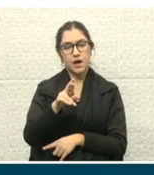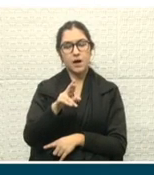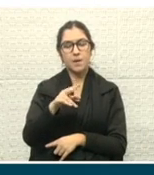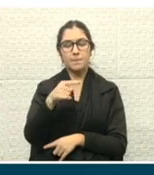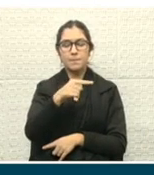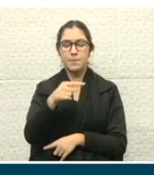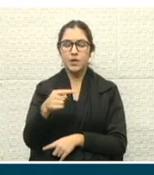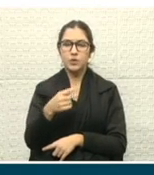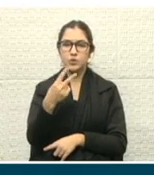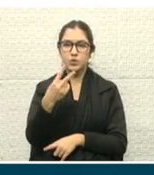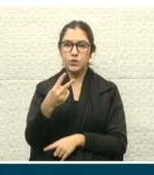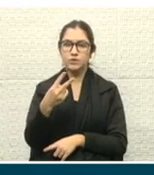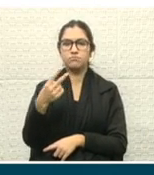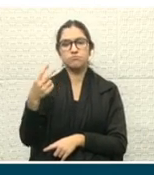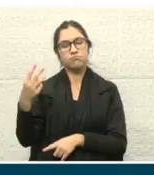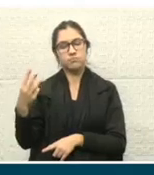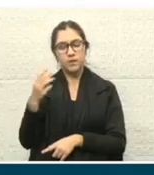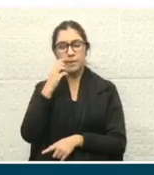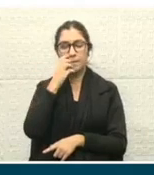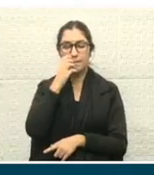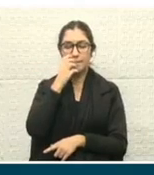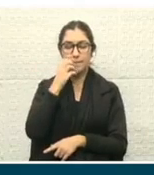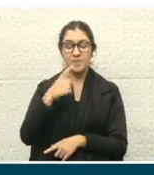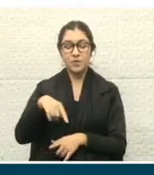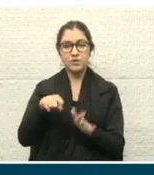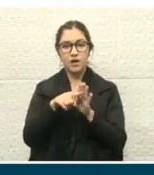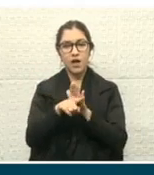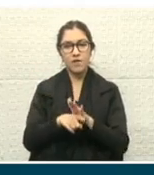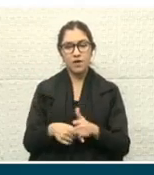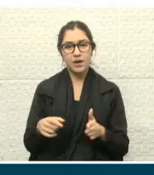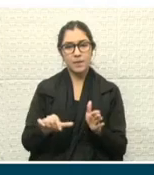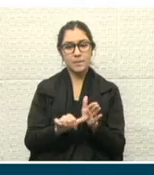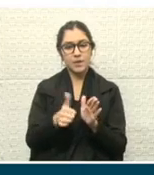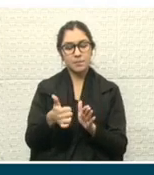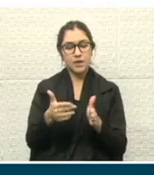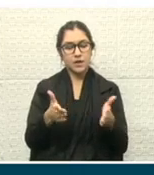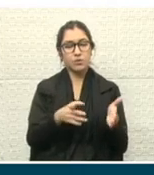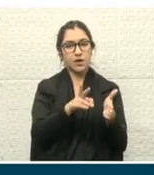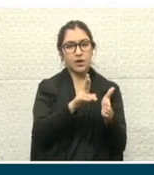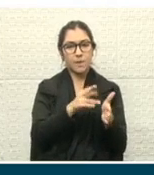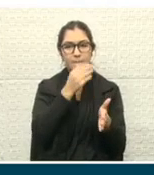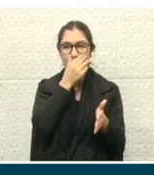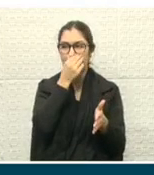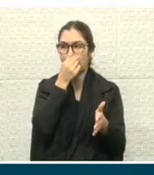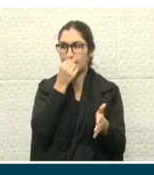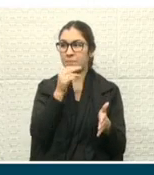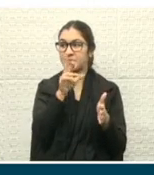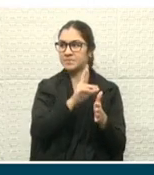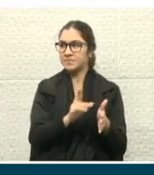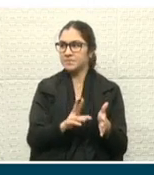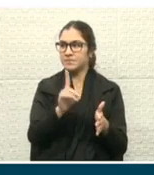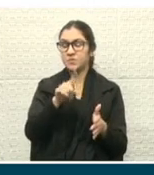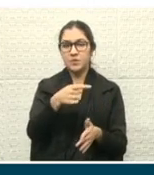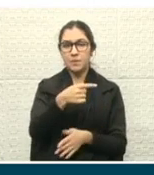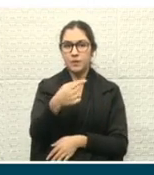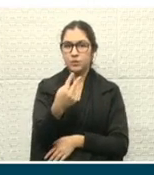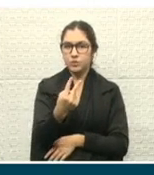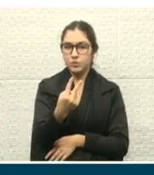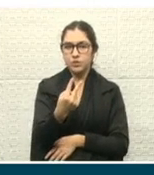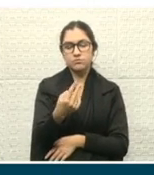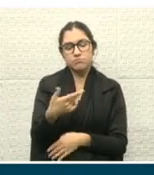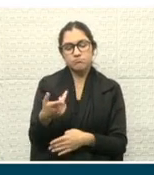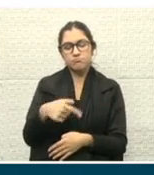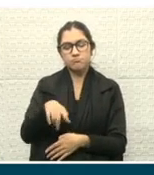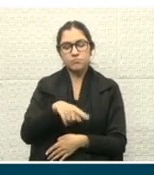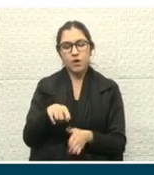menos 2, 3. Então, nós vamos avaliar primeiro a parte real. A parte real sendo menos 2, então